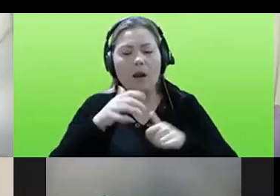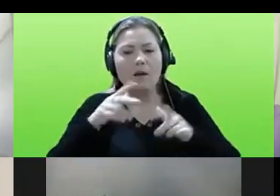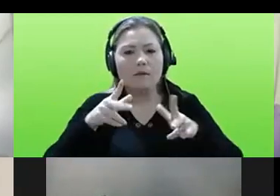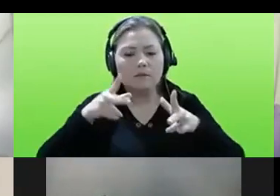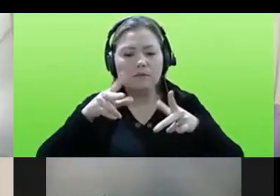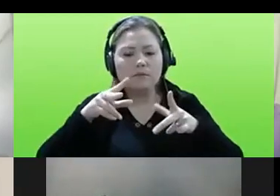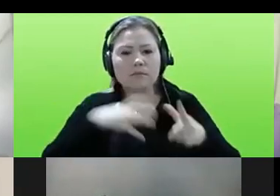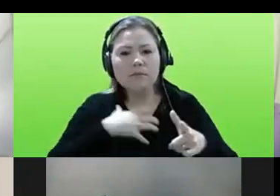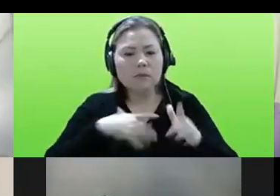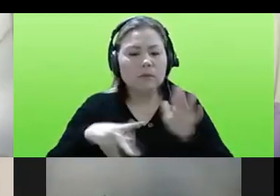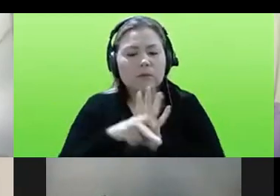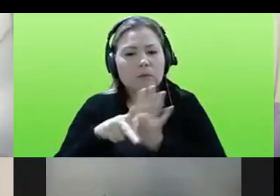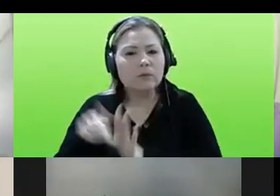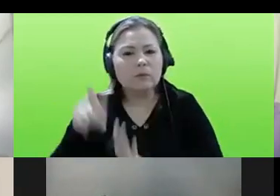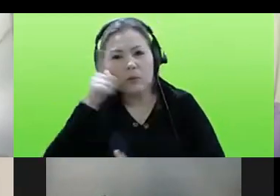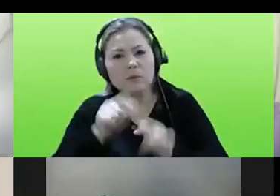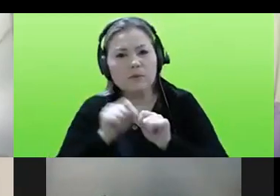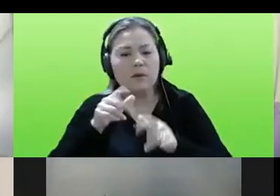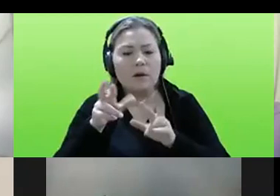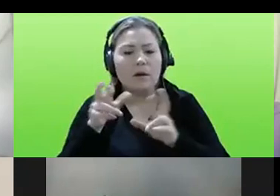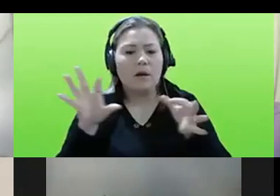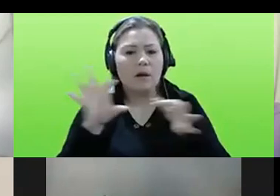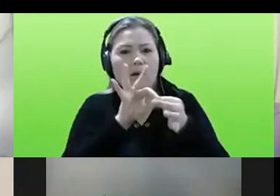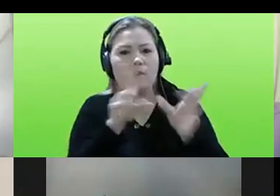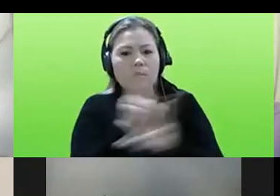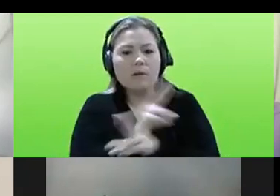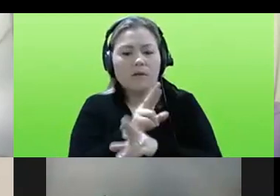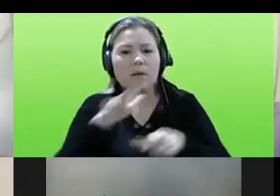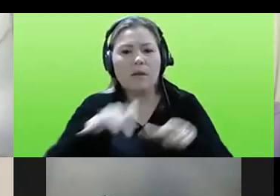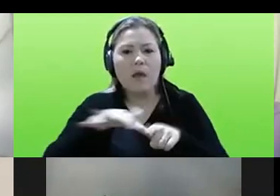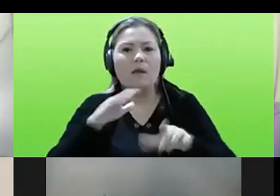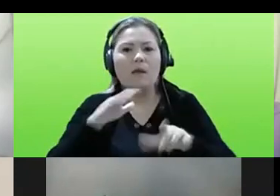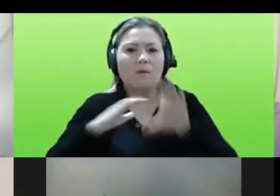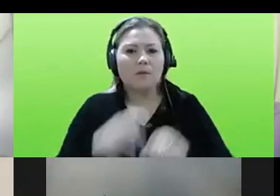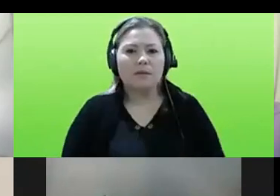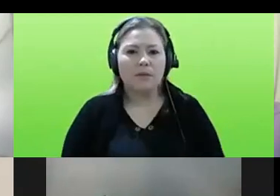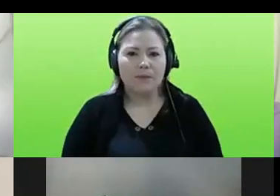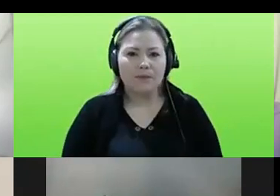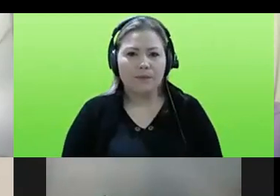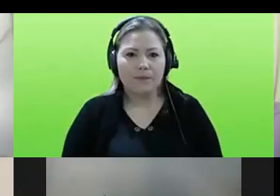aspecto para poder relacionar com os outros estudos na área da comunicação.